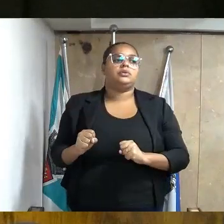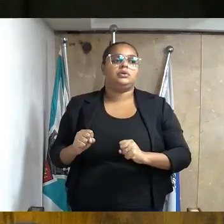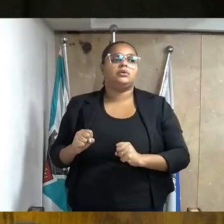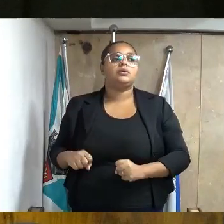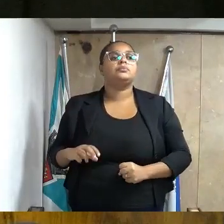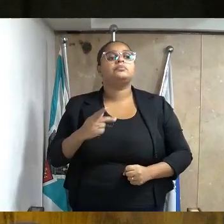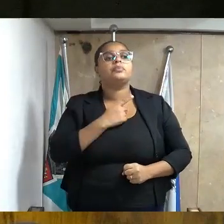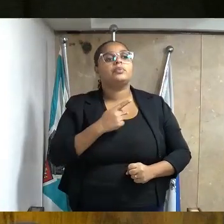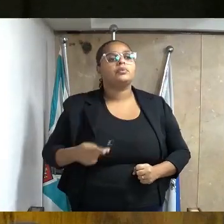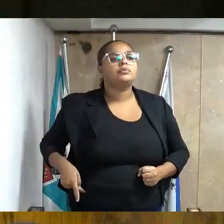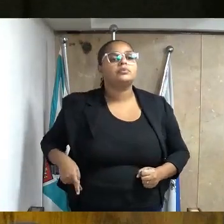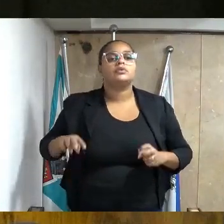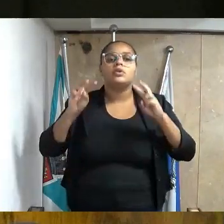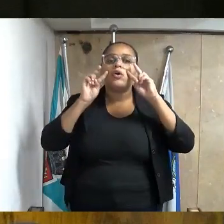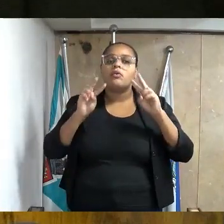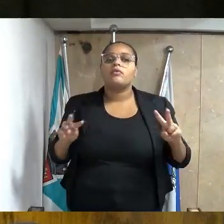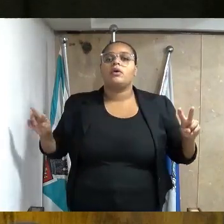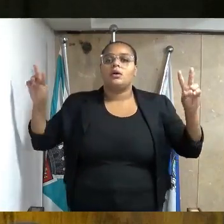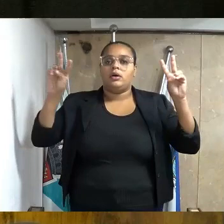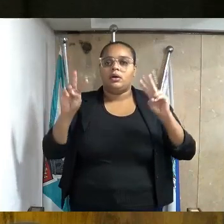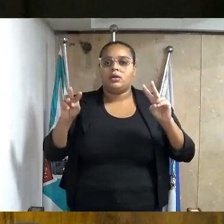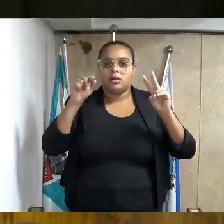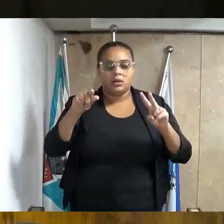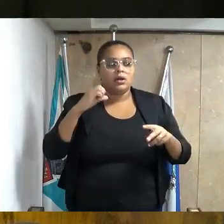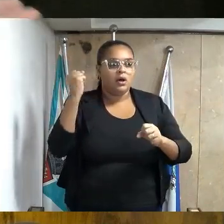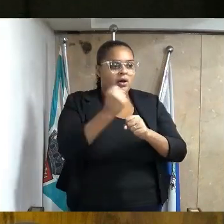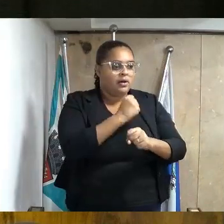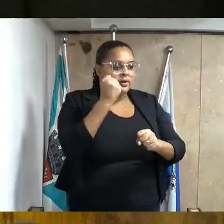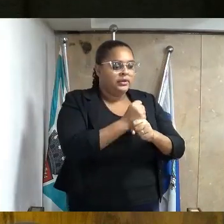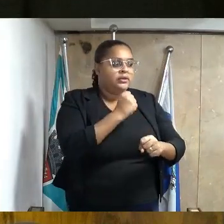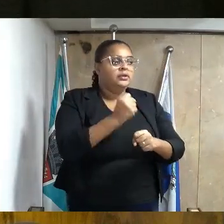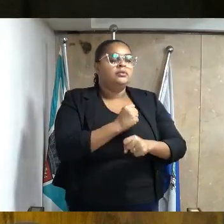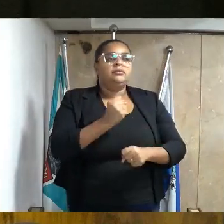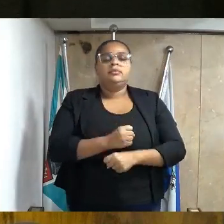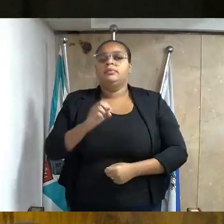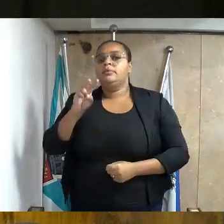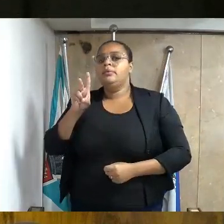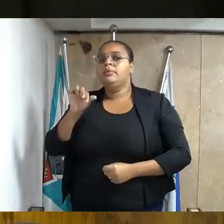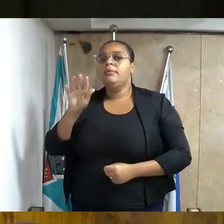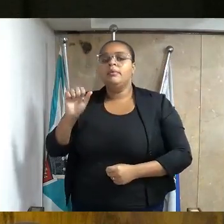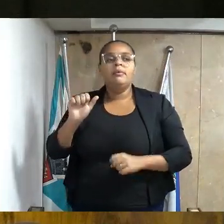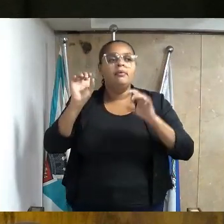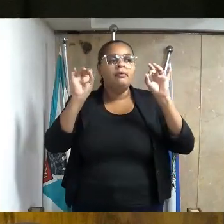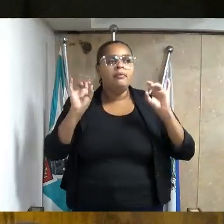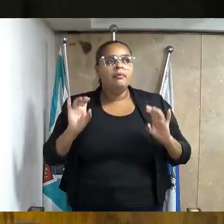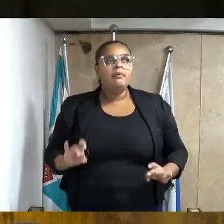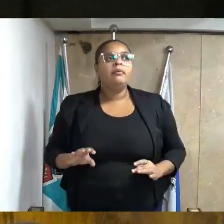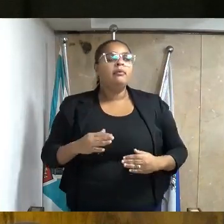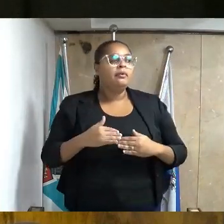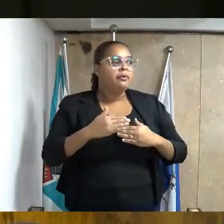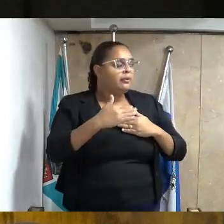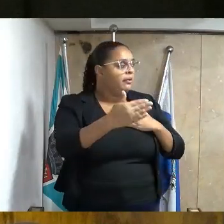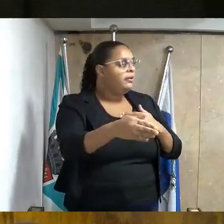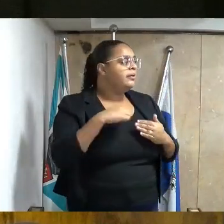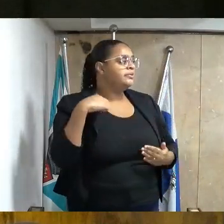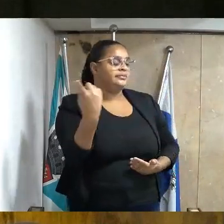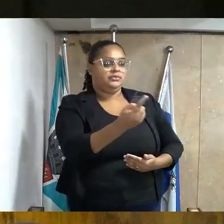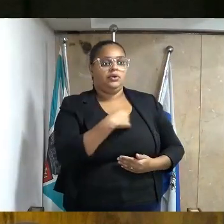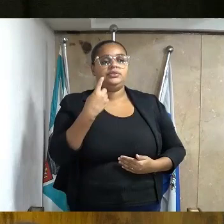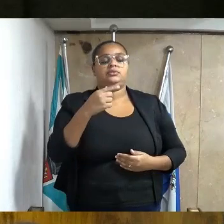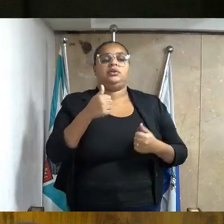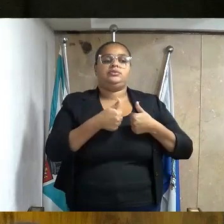hoje a gente vê a complementação das obras da Vila Esperança. E brevemente, se Deus quiser, estaremos